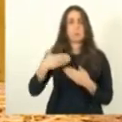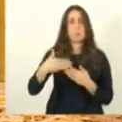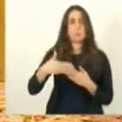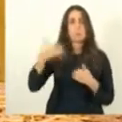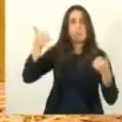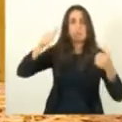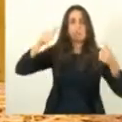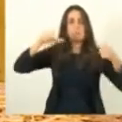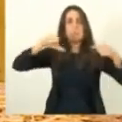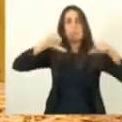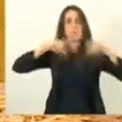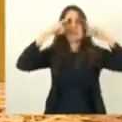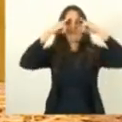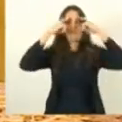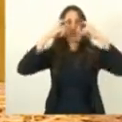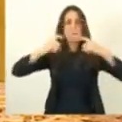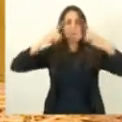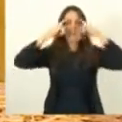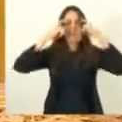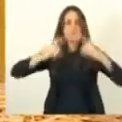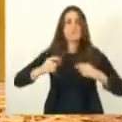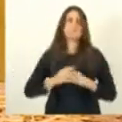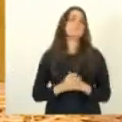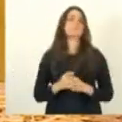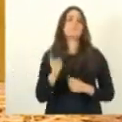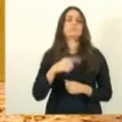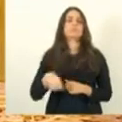está pior